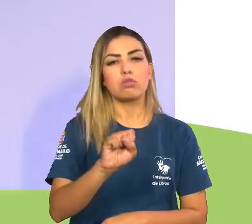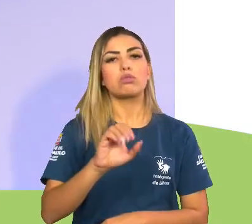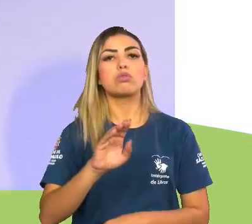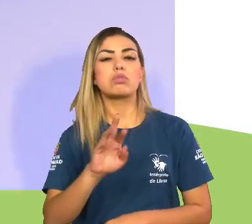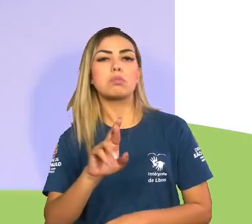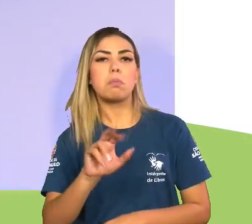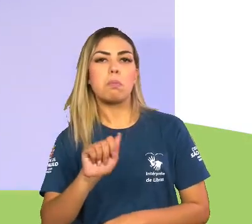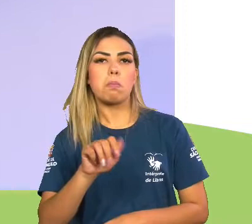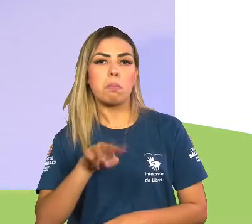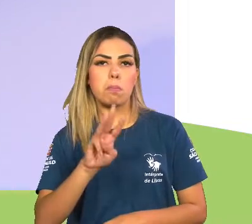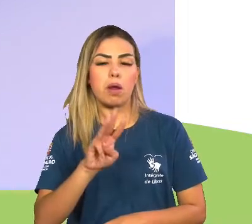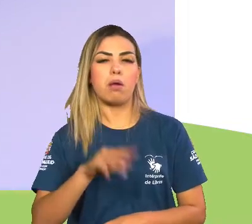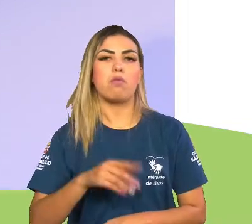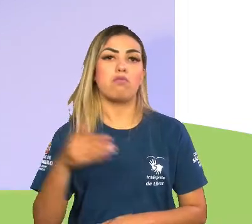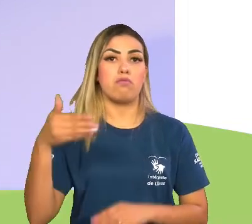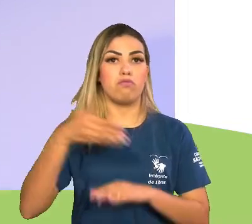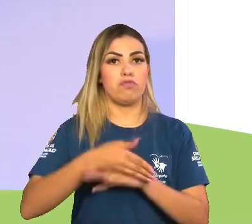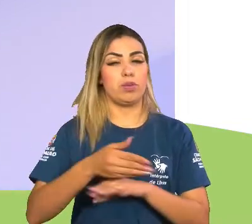Enfim,